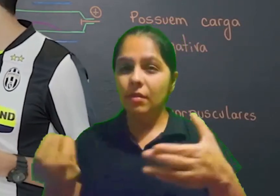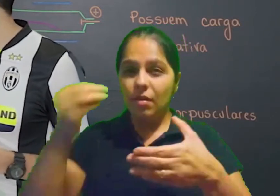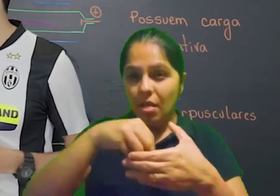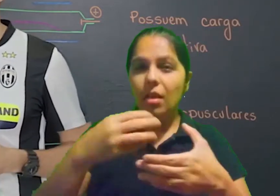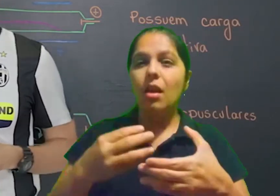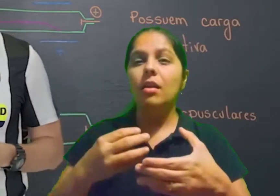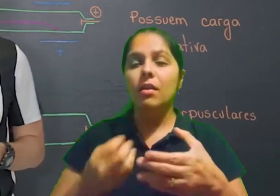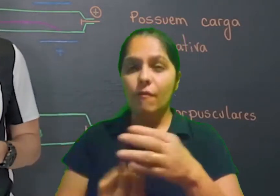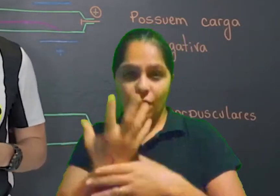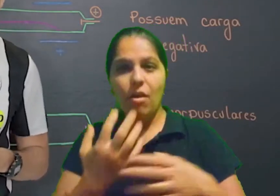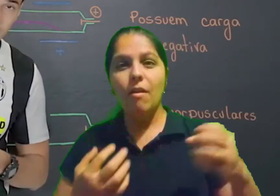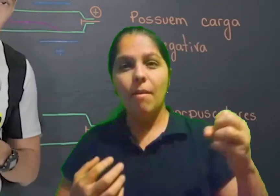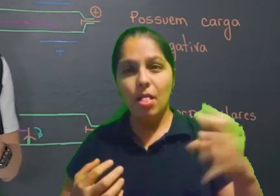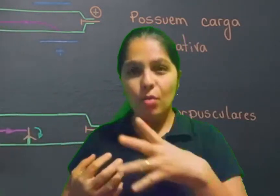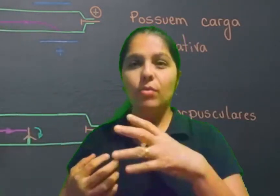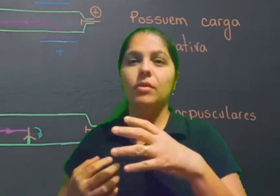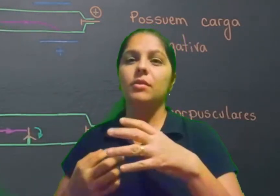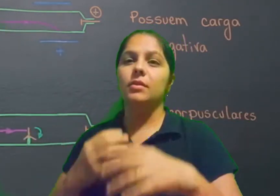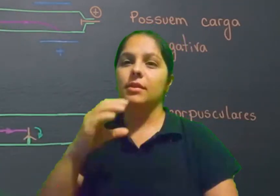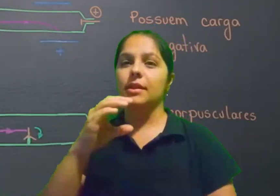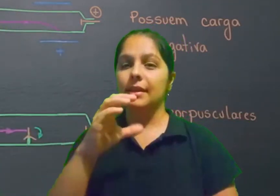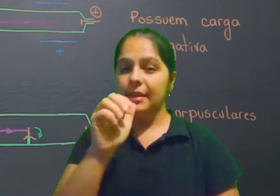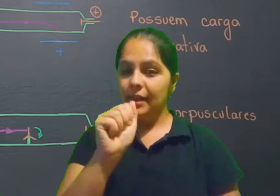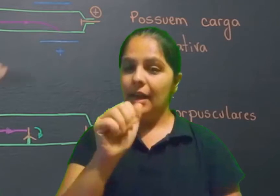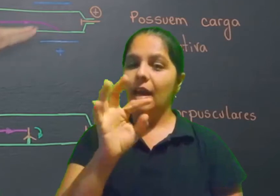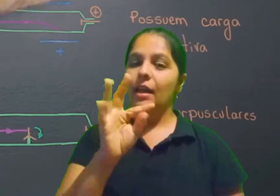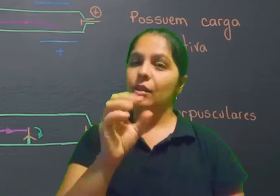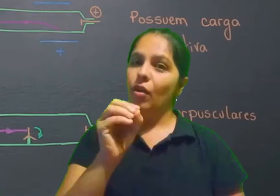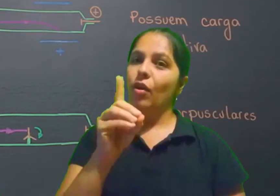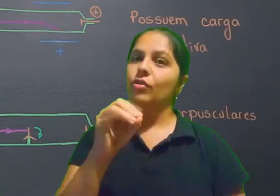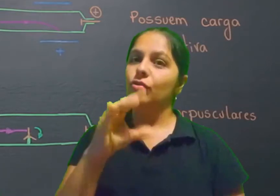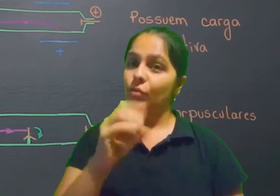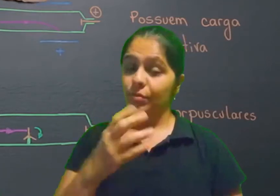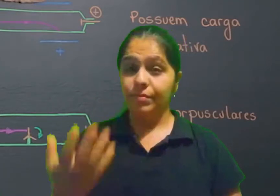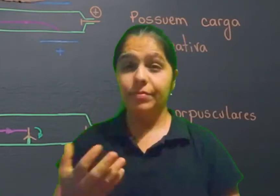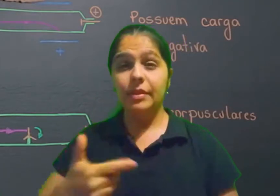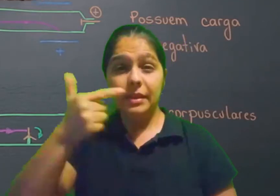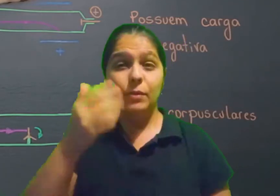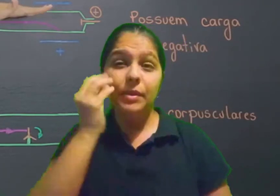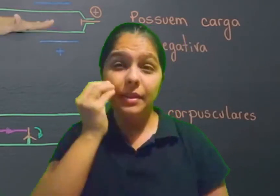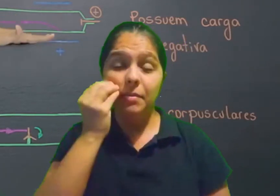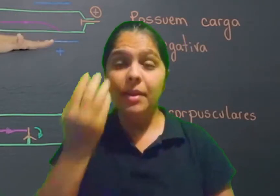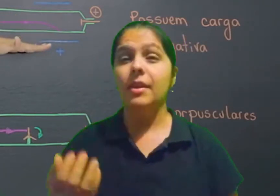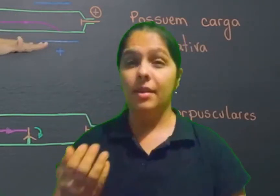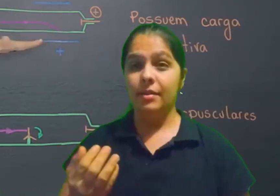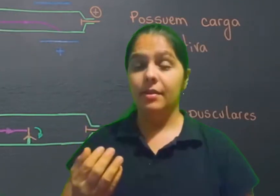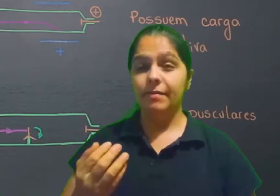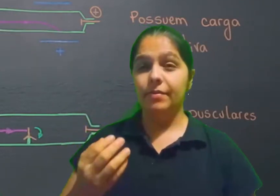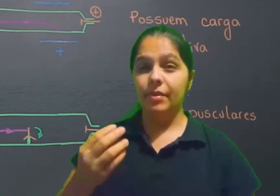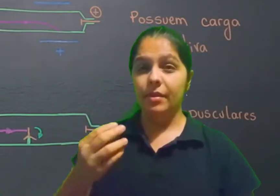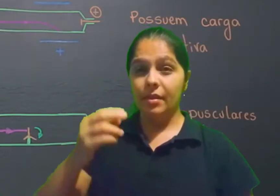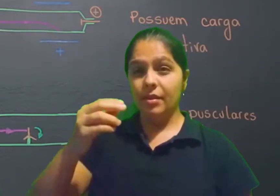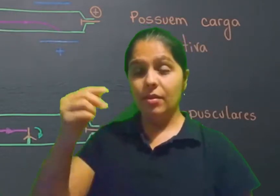foram denominados de raios catódicos. Segunda experiência. Coloquei uma placa negativa aqui e uma placa positiva